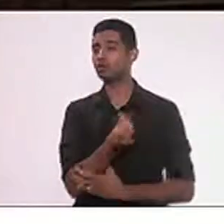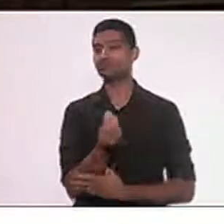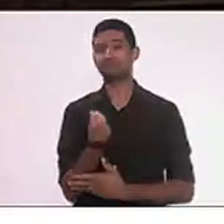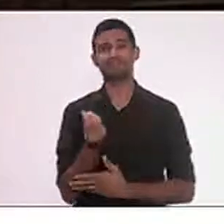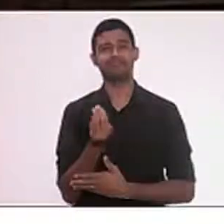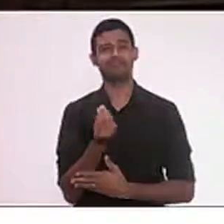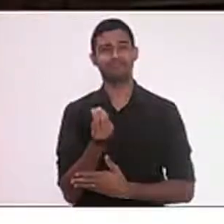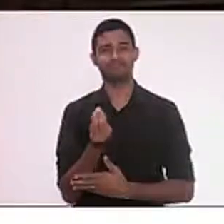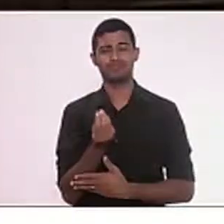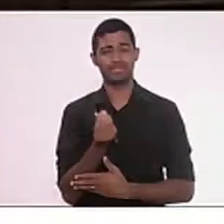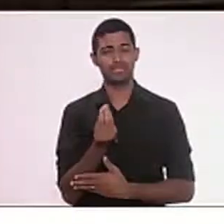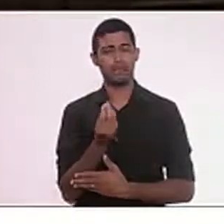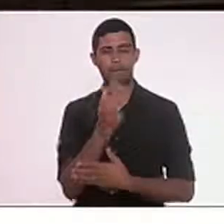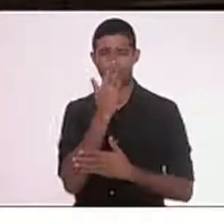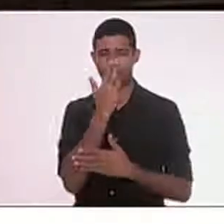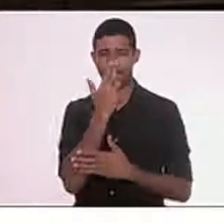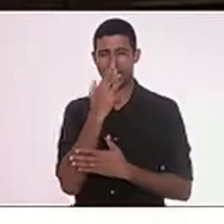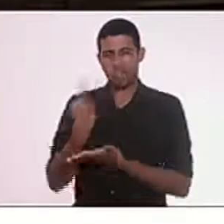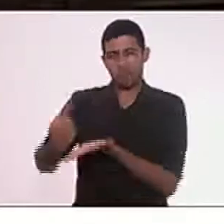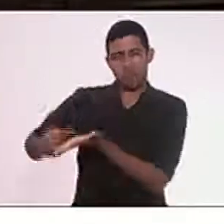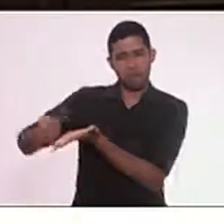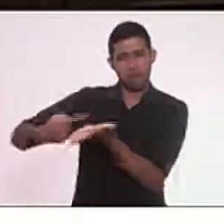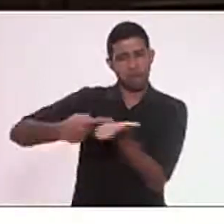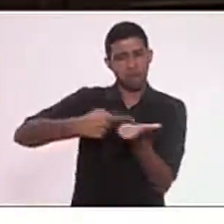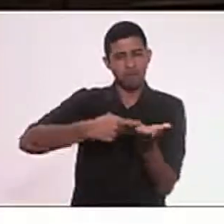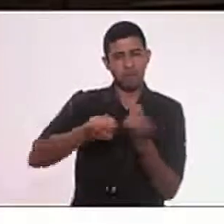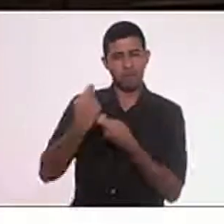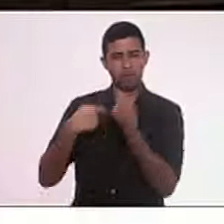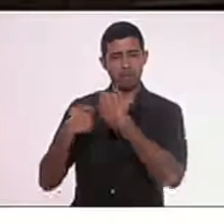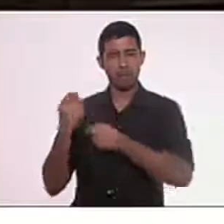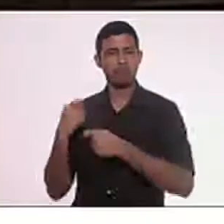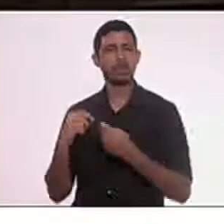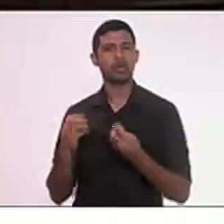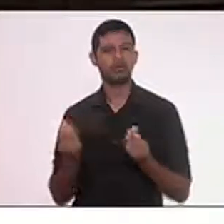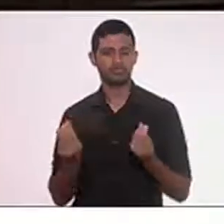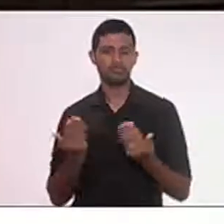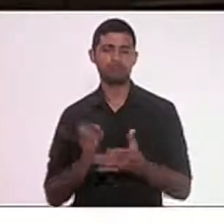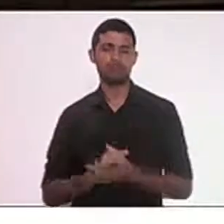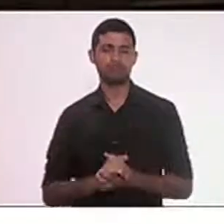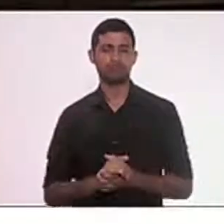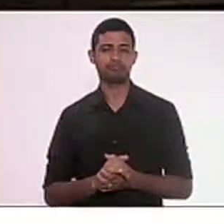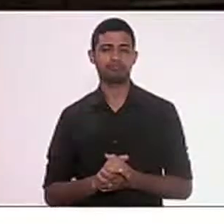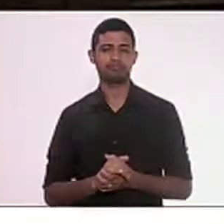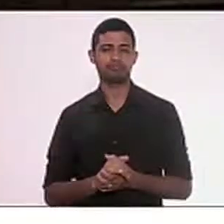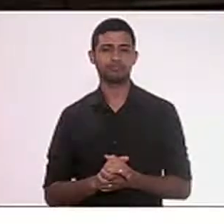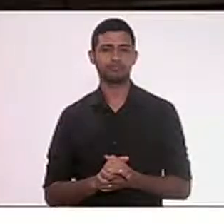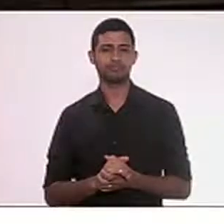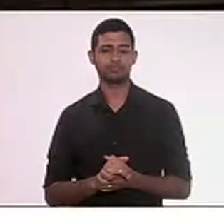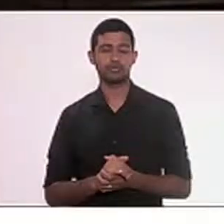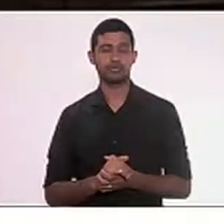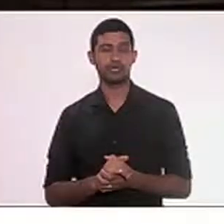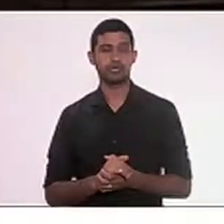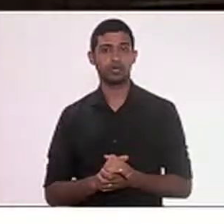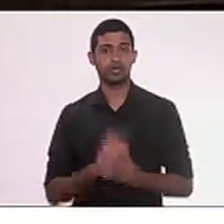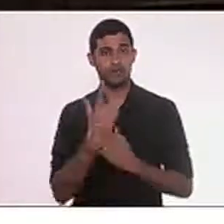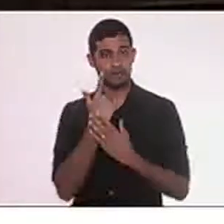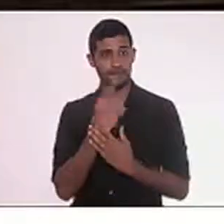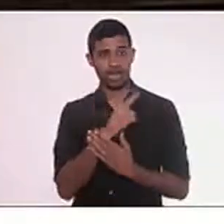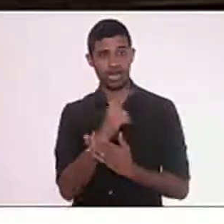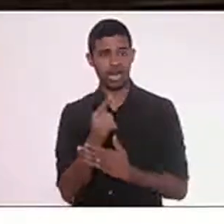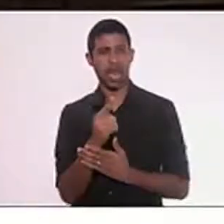verdadeiro conluio, um esquema, uma negociata delituosa, ao arrepio do interesse